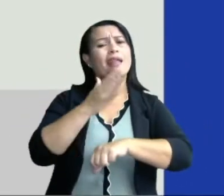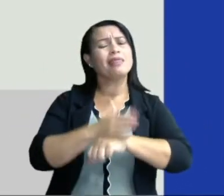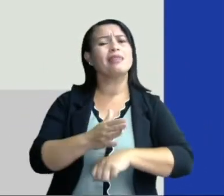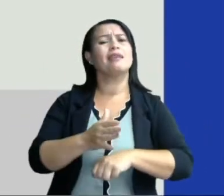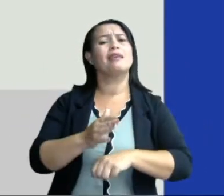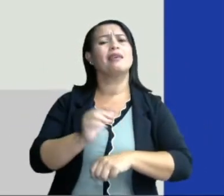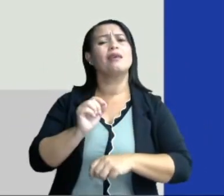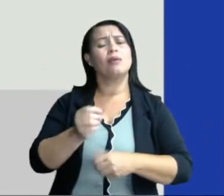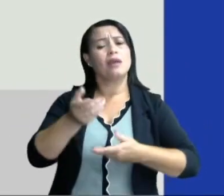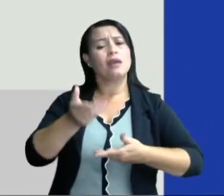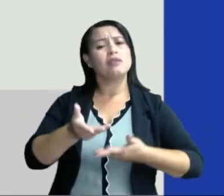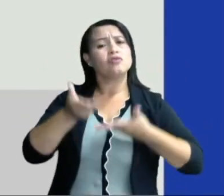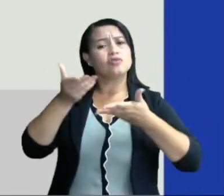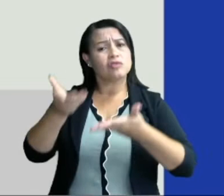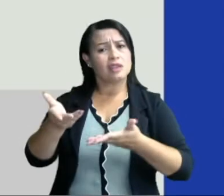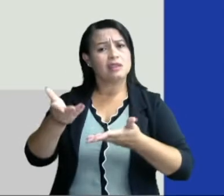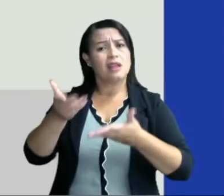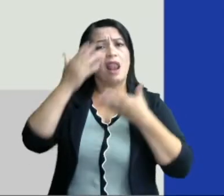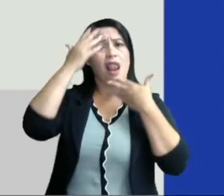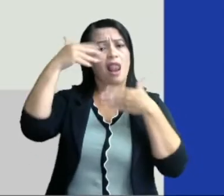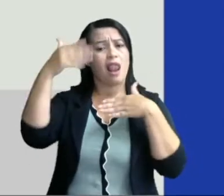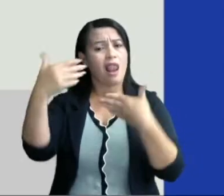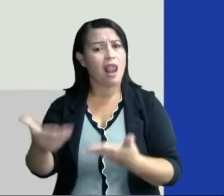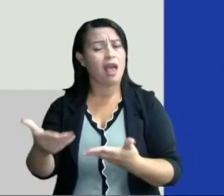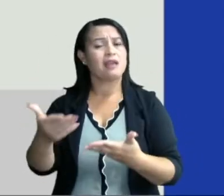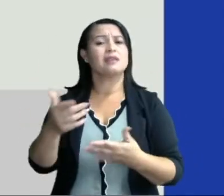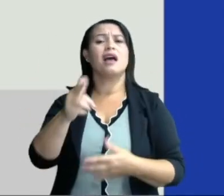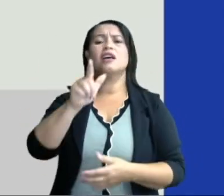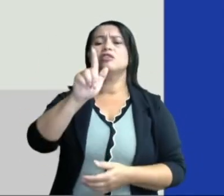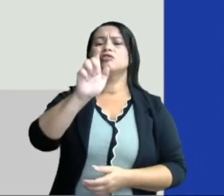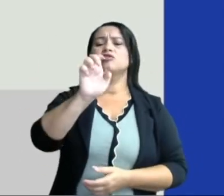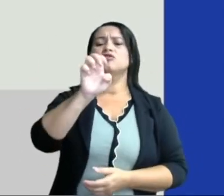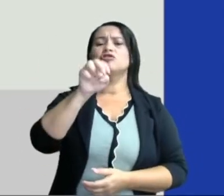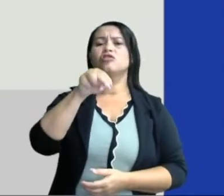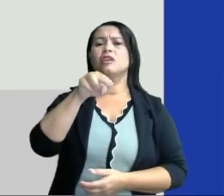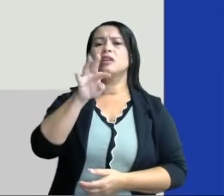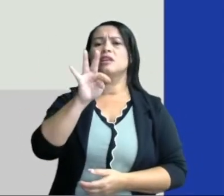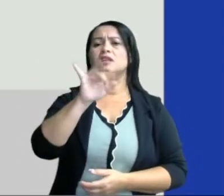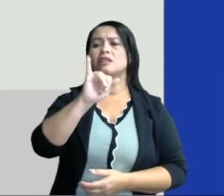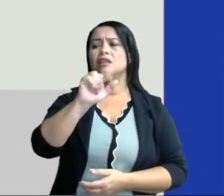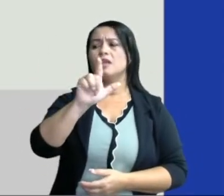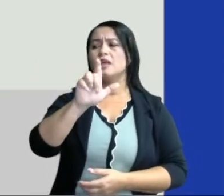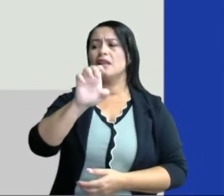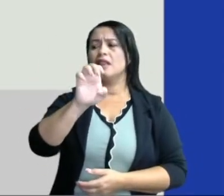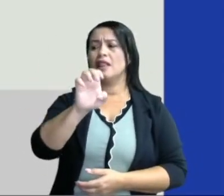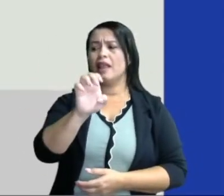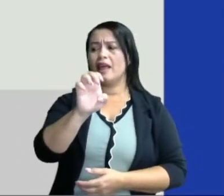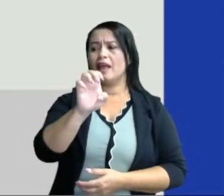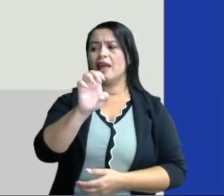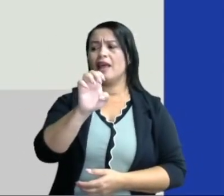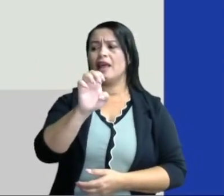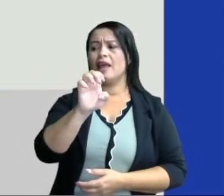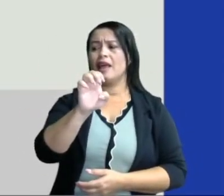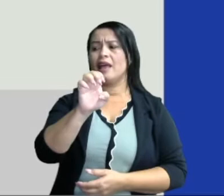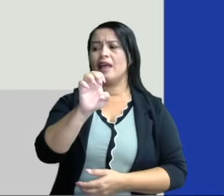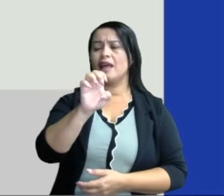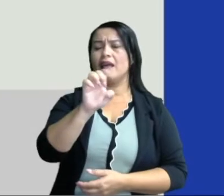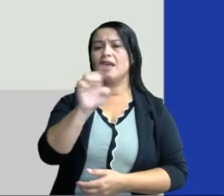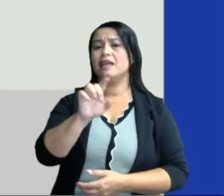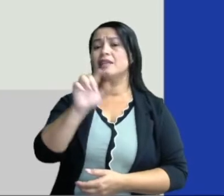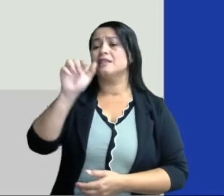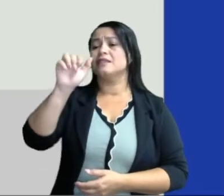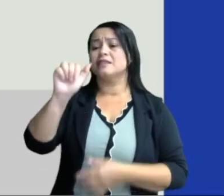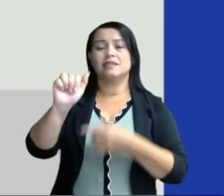gentileza. Porque me chamou a atenção essa palavra, gentileza. Por que ela está escrita gentileza? O